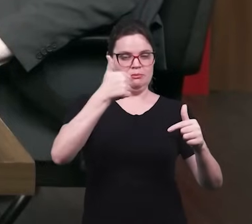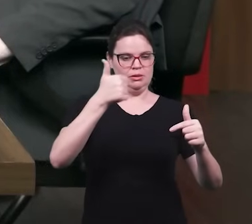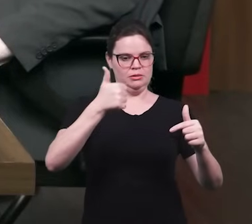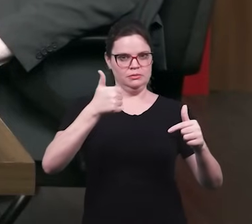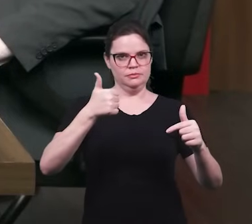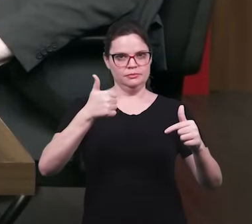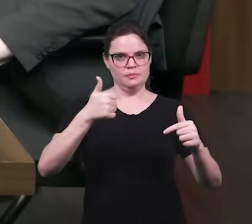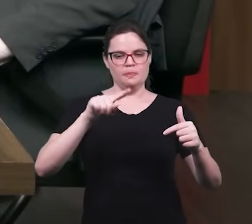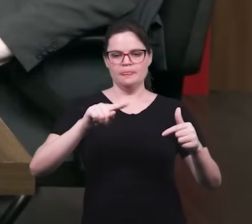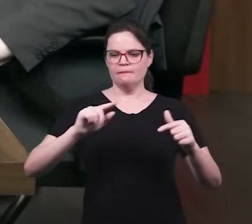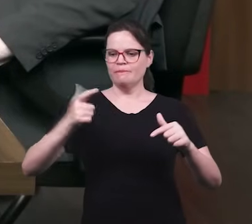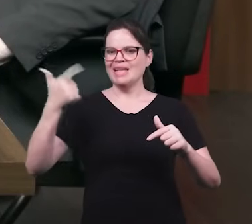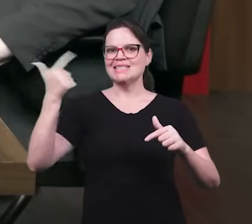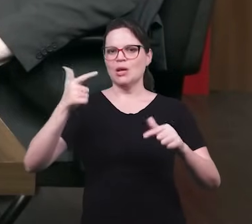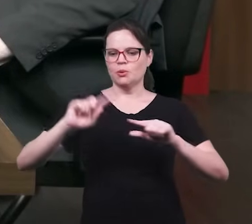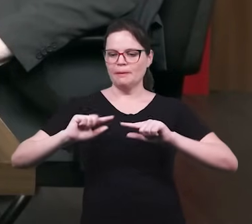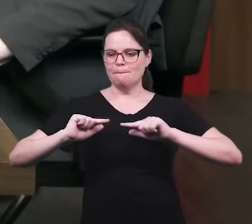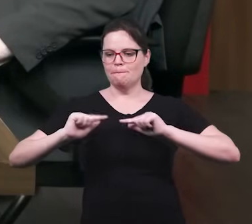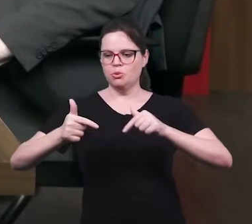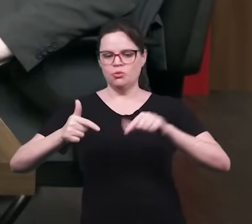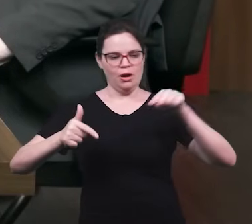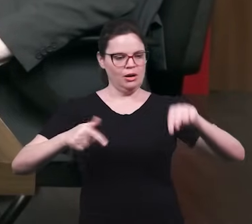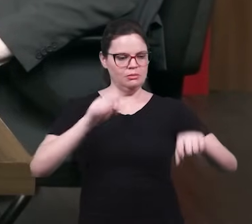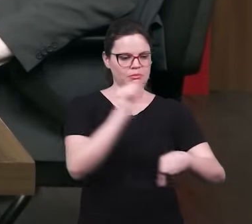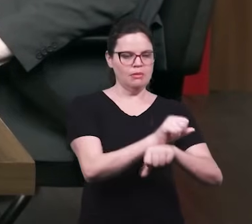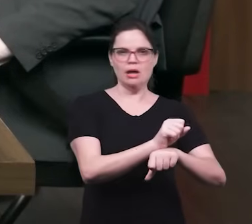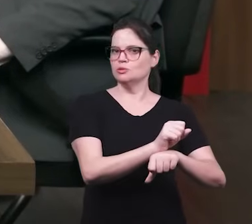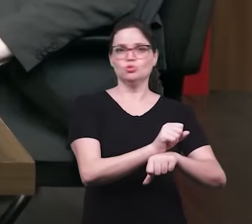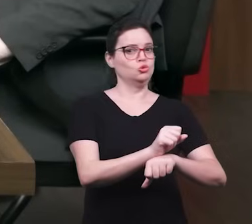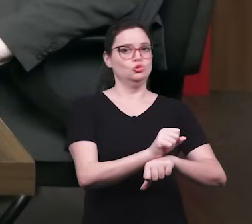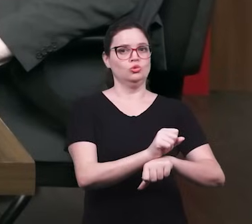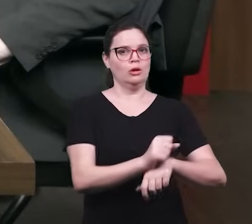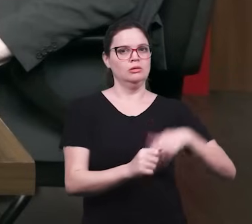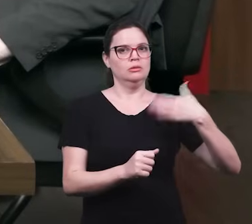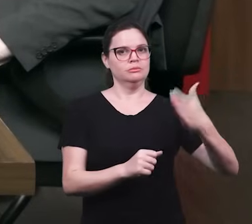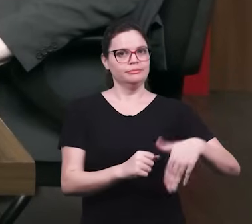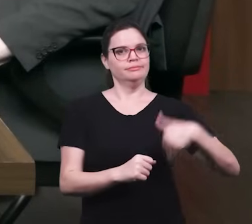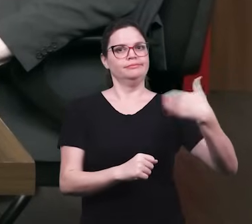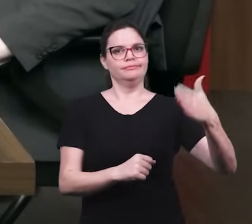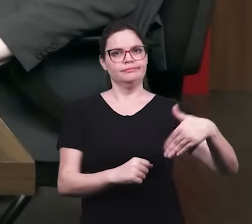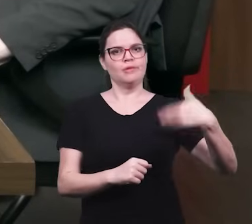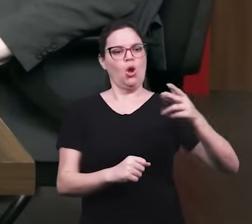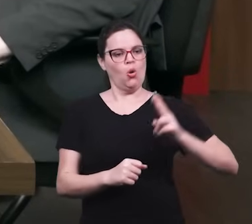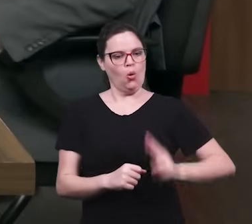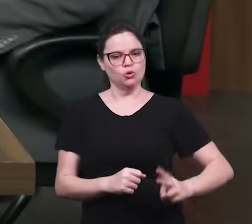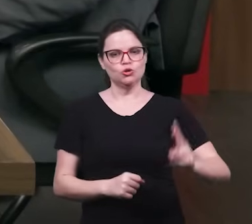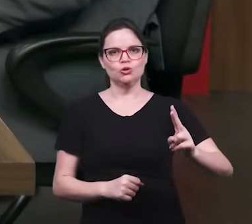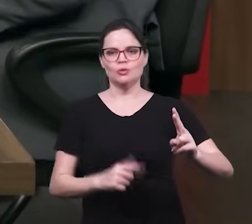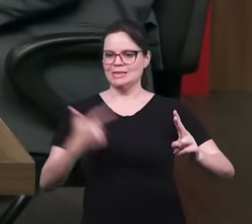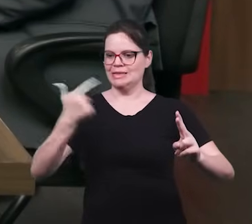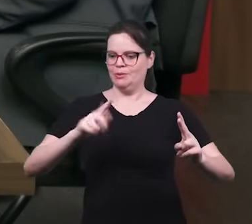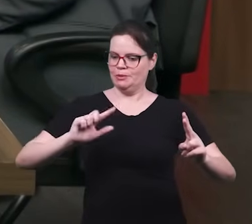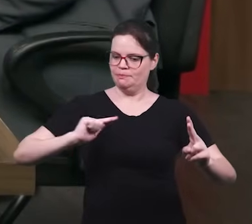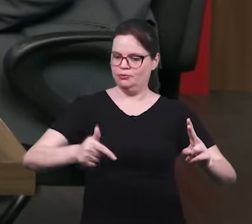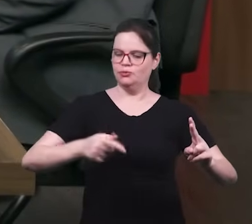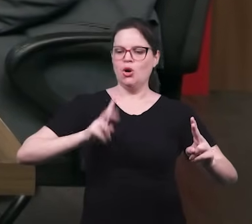ela não impede os efeitos da primeira. Esses efeitos são acumulativos, eles vão sendo acumulados. Então a primeira trombeta tocou,